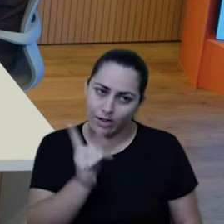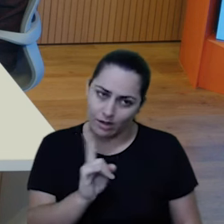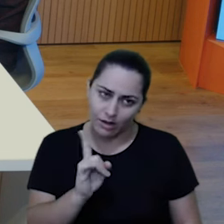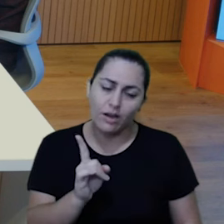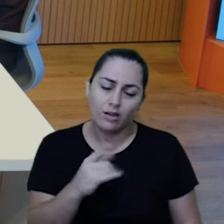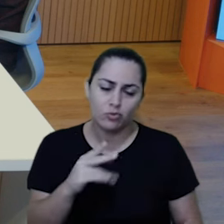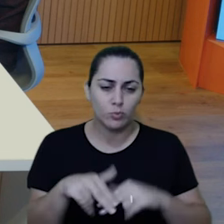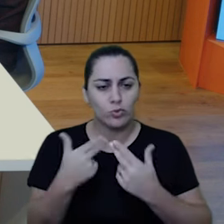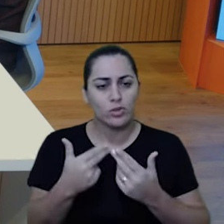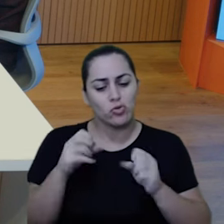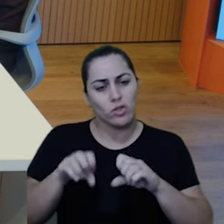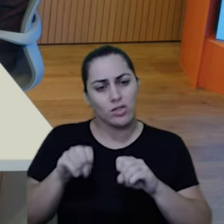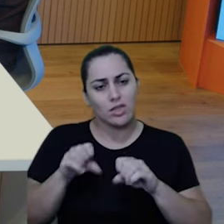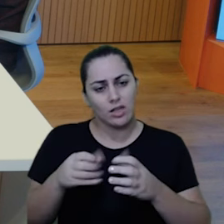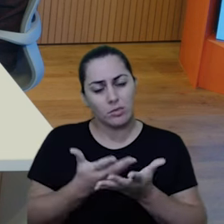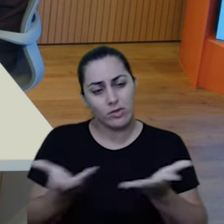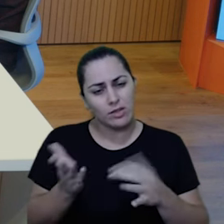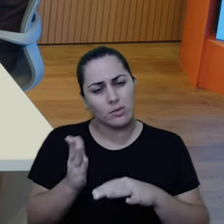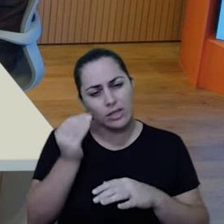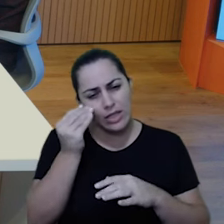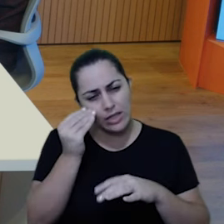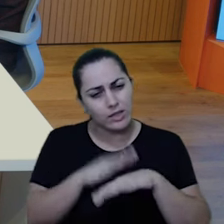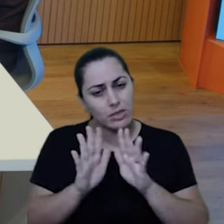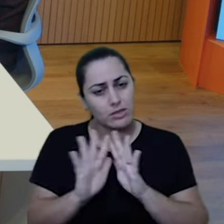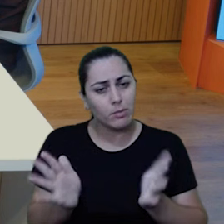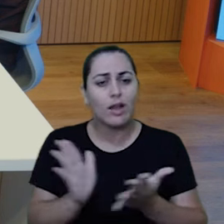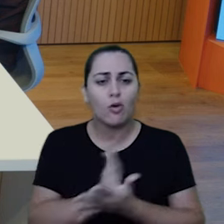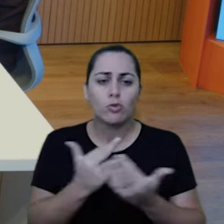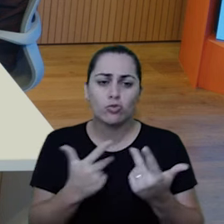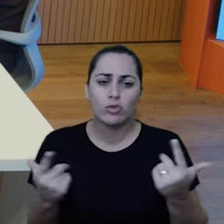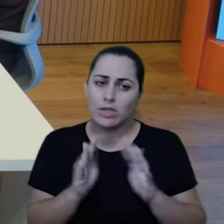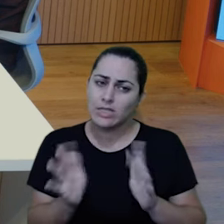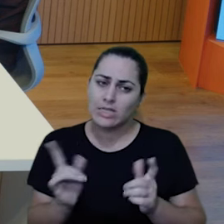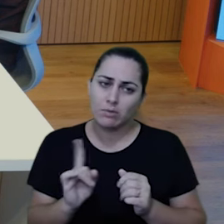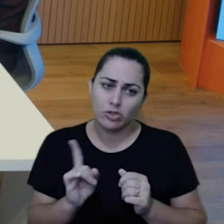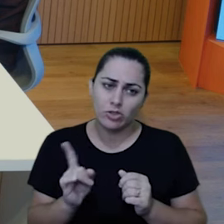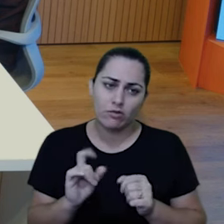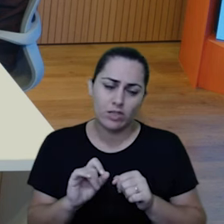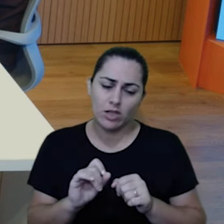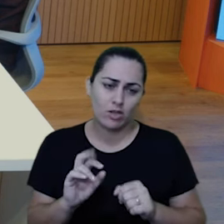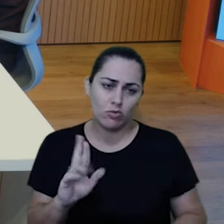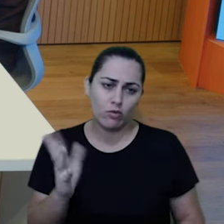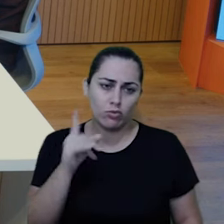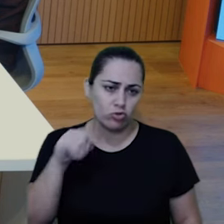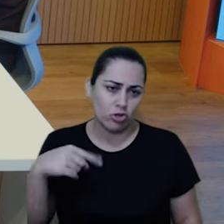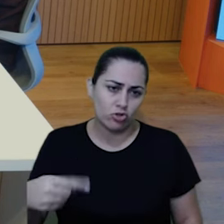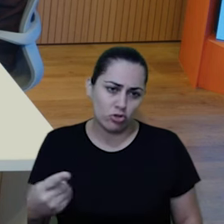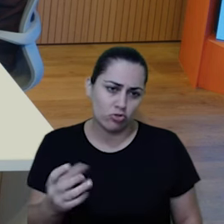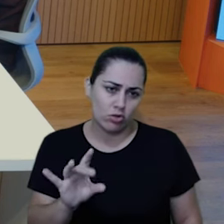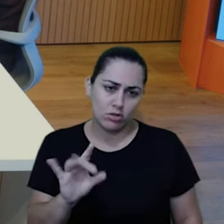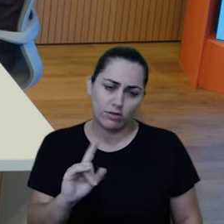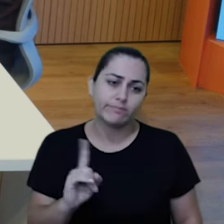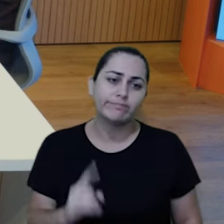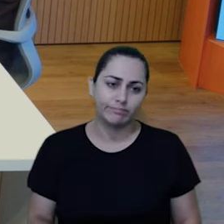né e por isso que a gente tá dando essa aula até para simplificar mas tem questões aqui que não são simples de serem resolvidas no dia a dia mesmo né